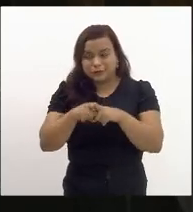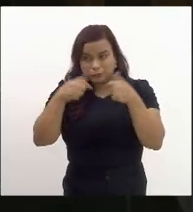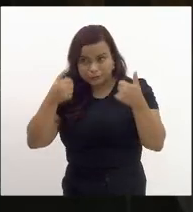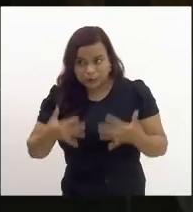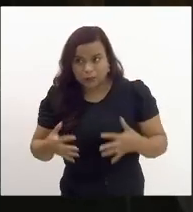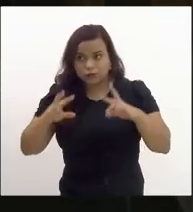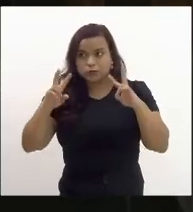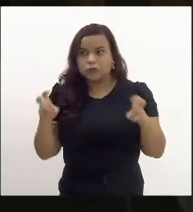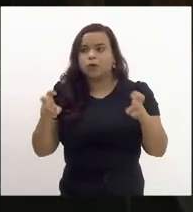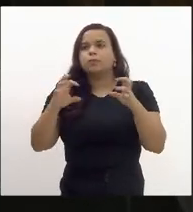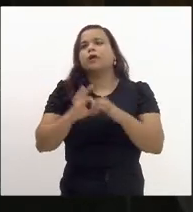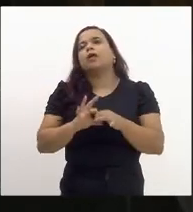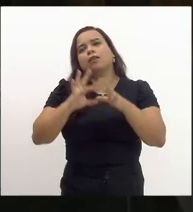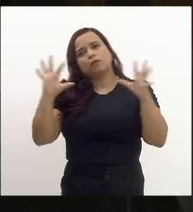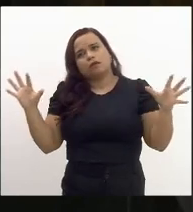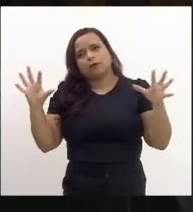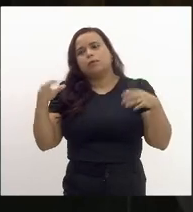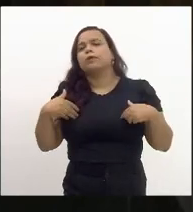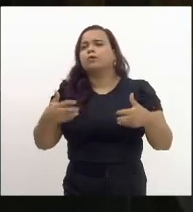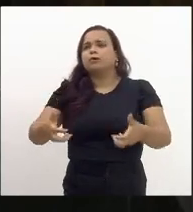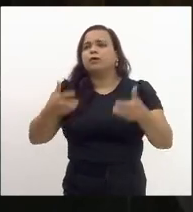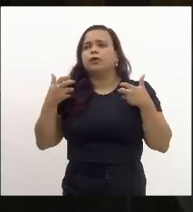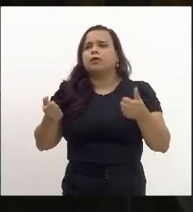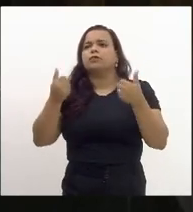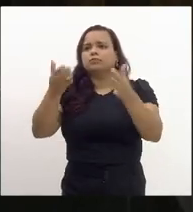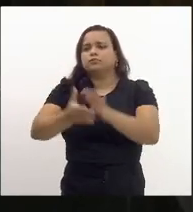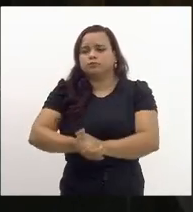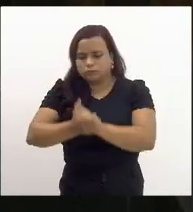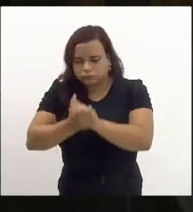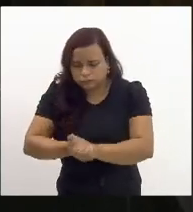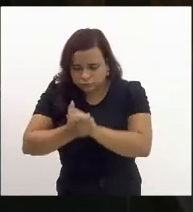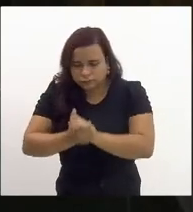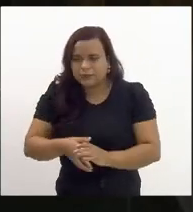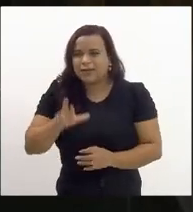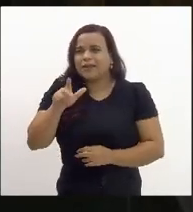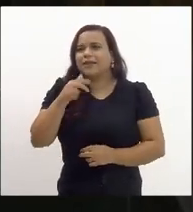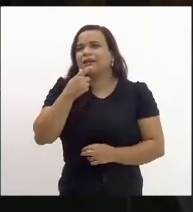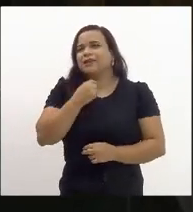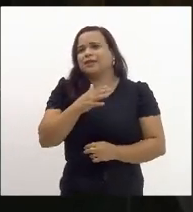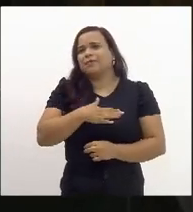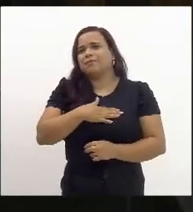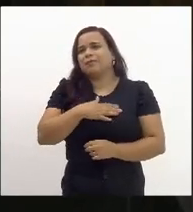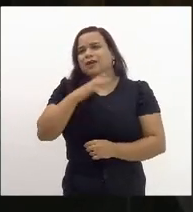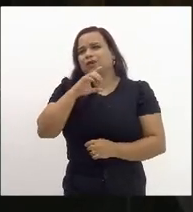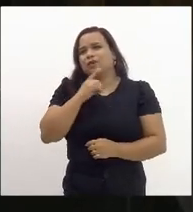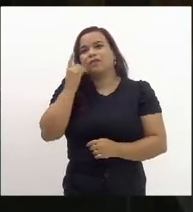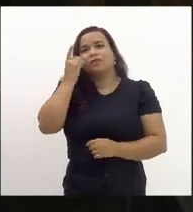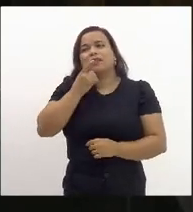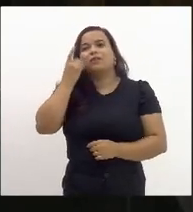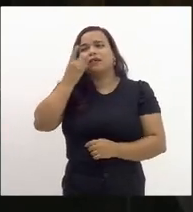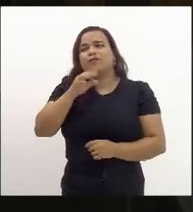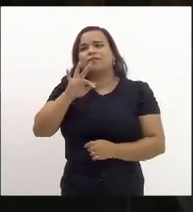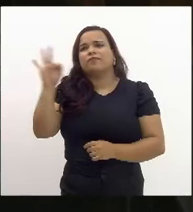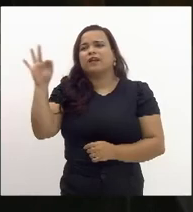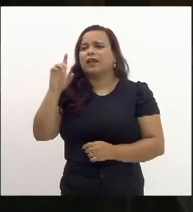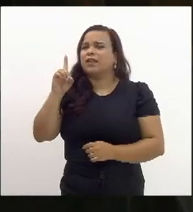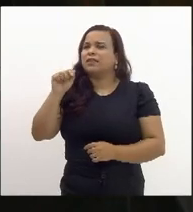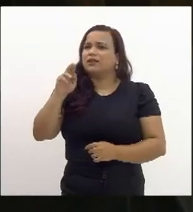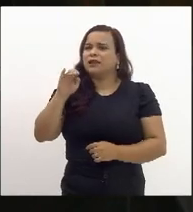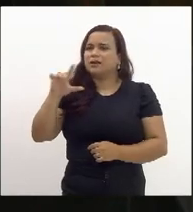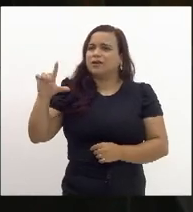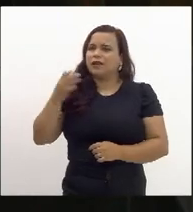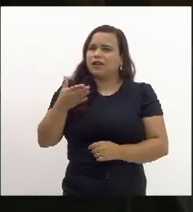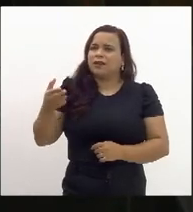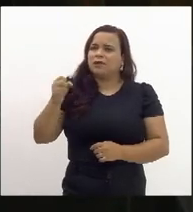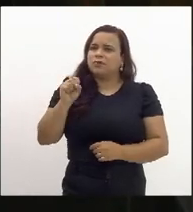senhora presidente, eu quero saudar o meu irmão, deputado federal Daniel Silveira,